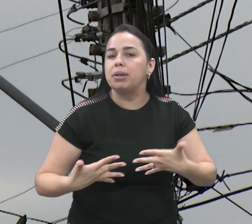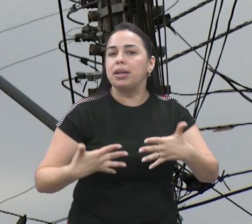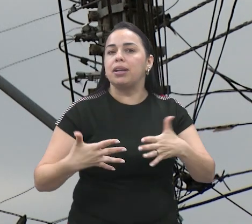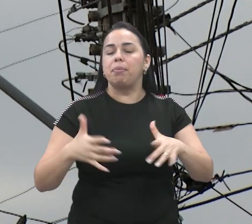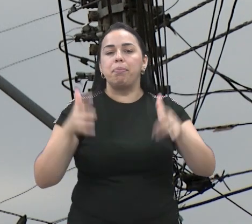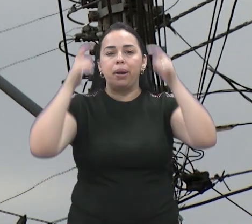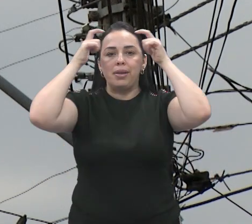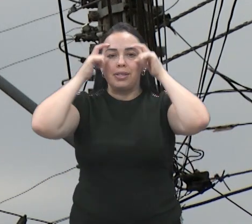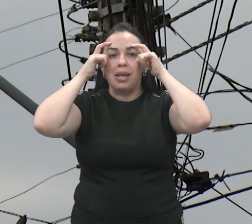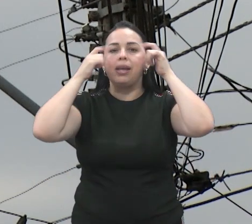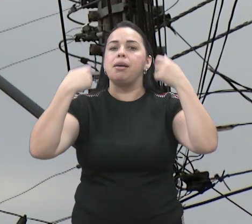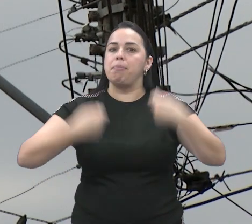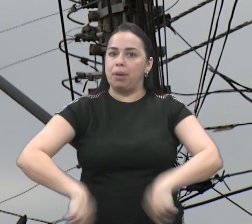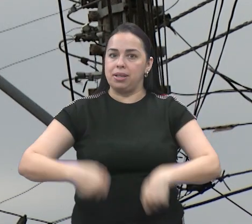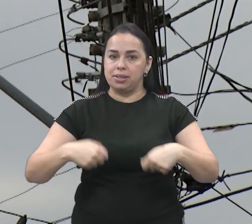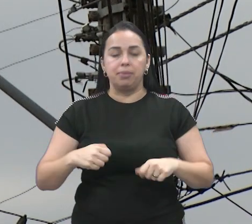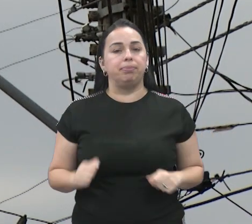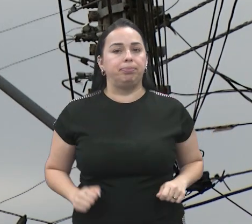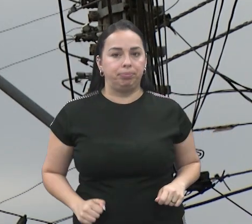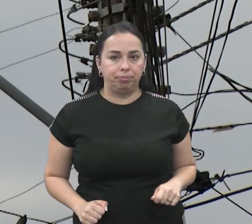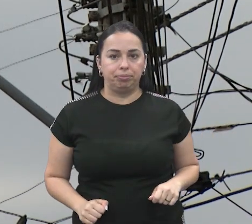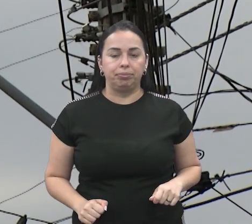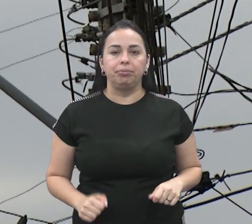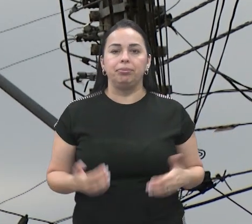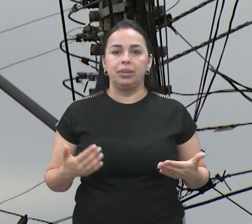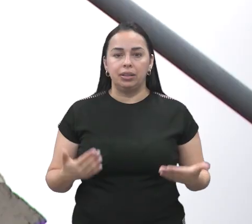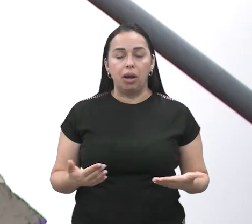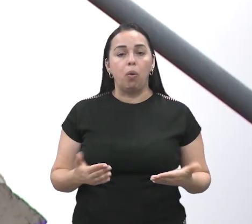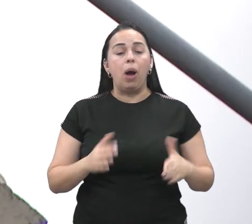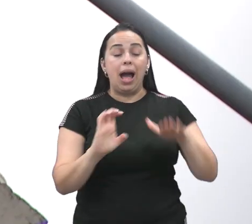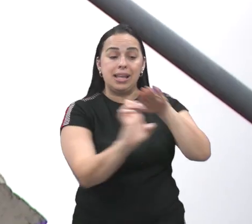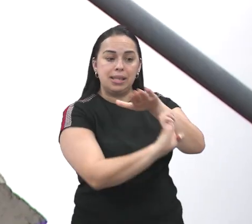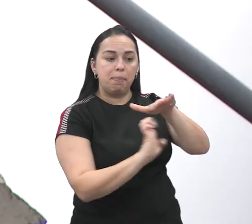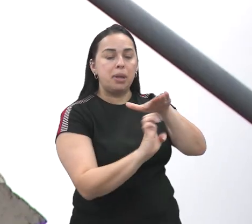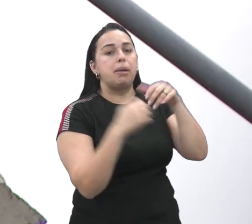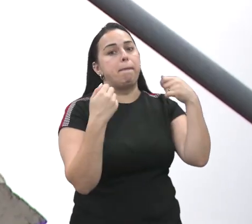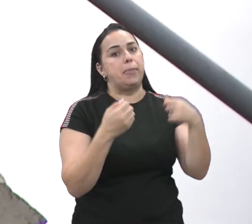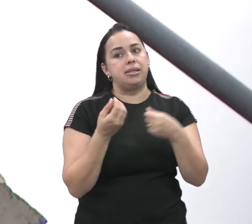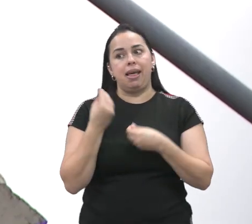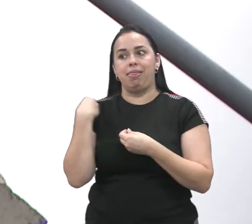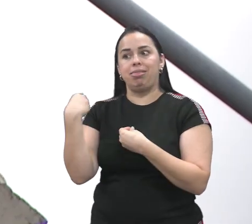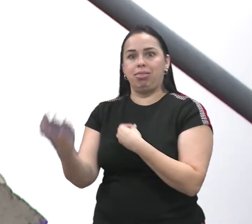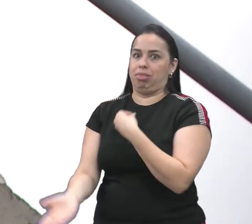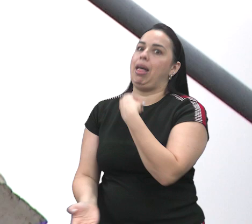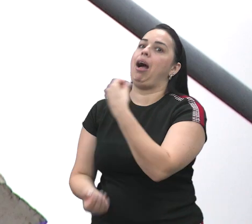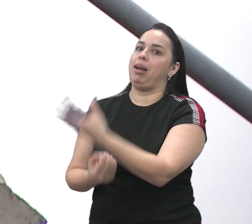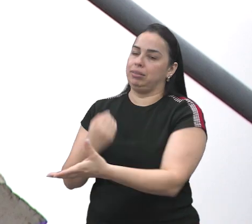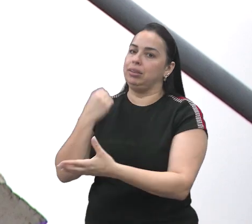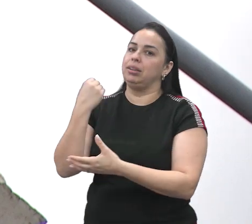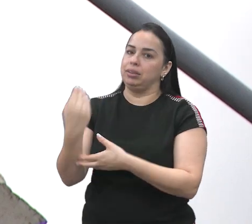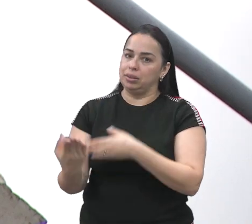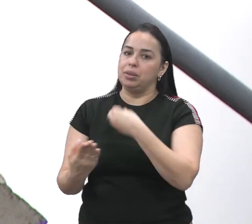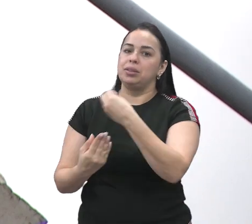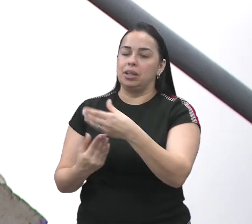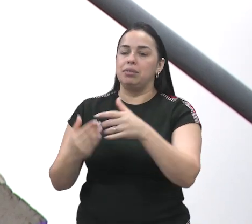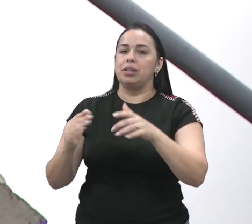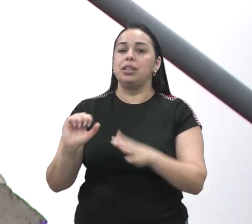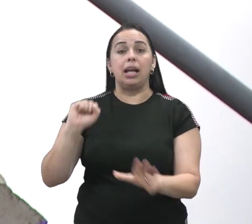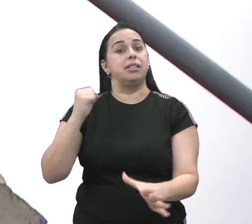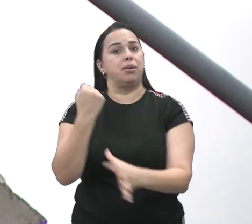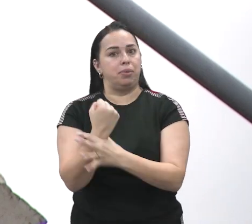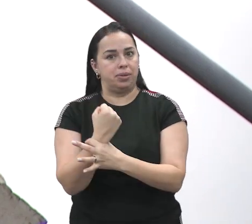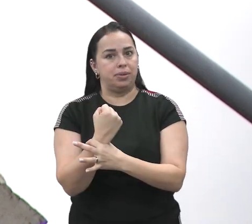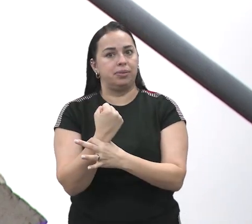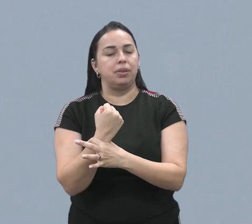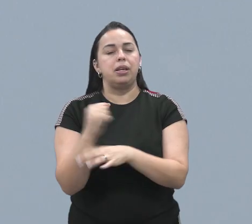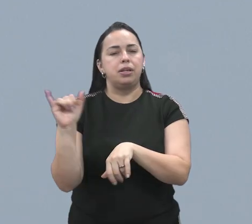de segurança para atividades com instalações elétricas. Cabe aos empregadores oferecer condições seguras e adequadas